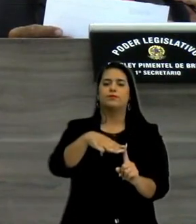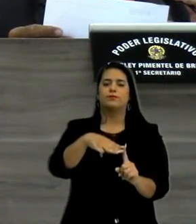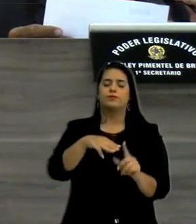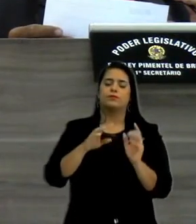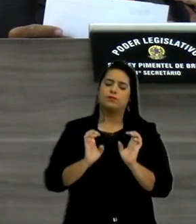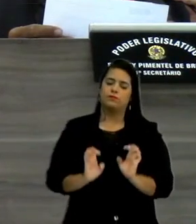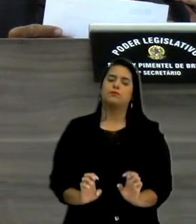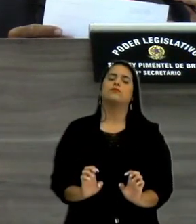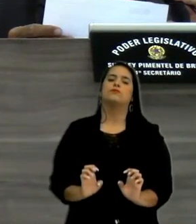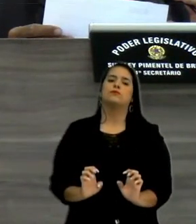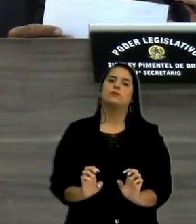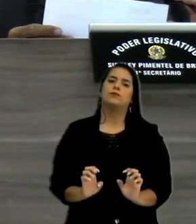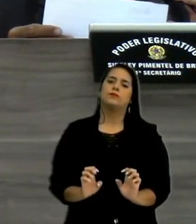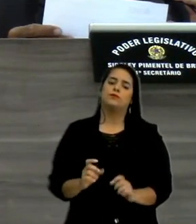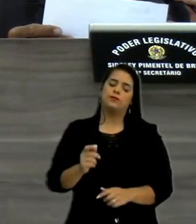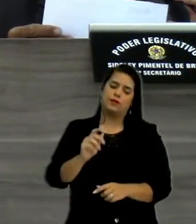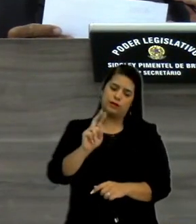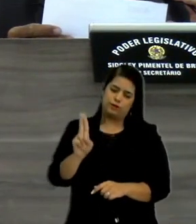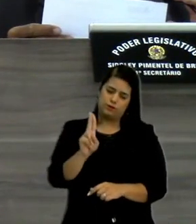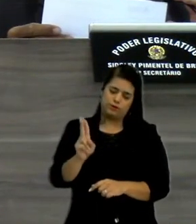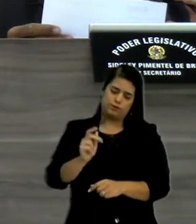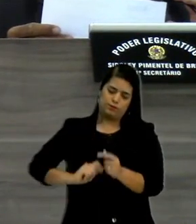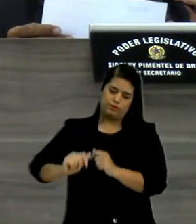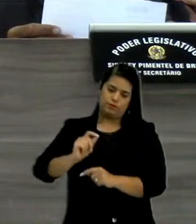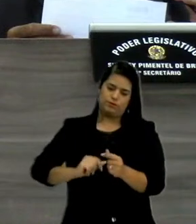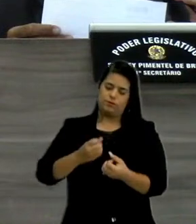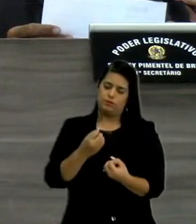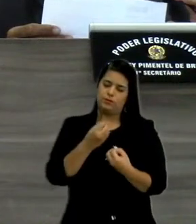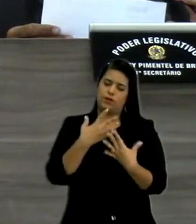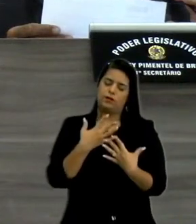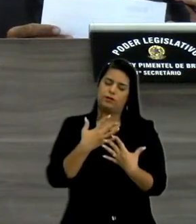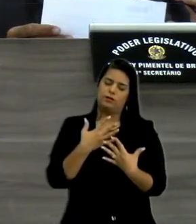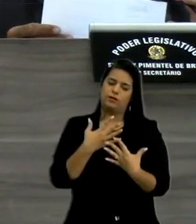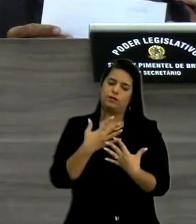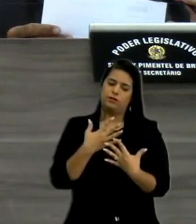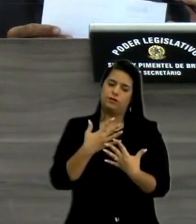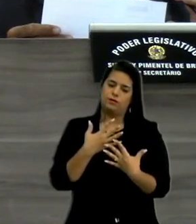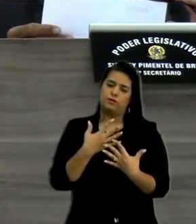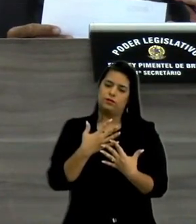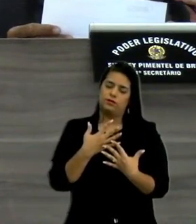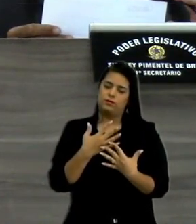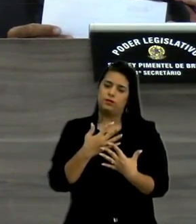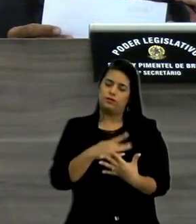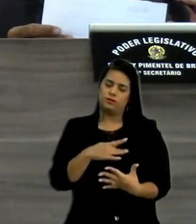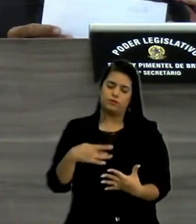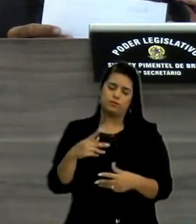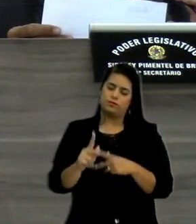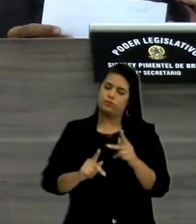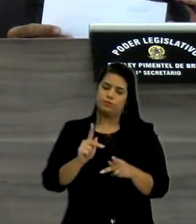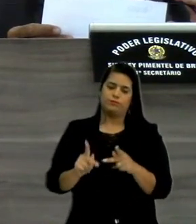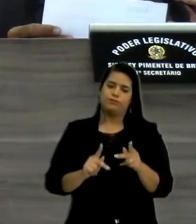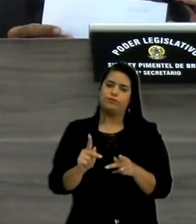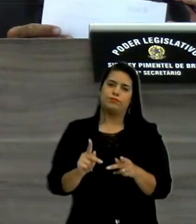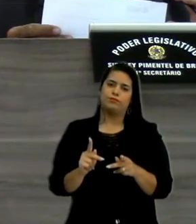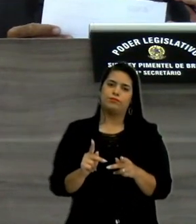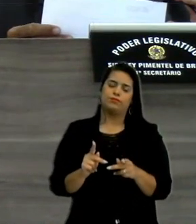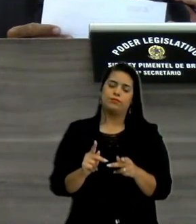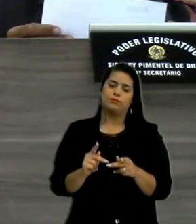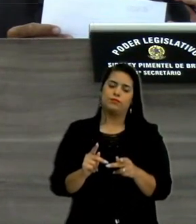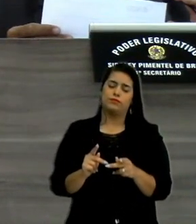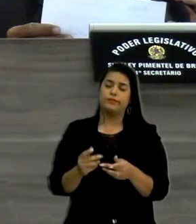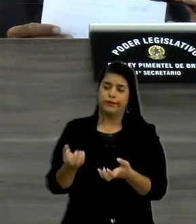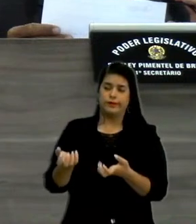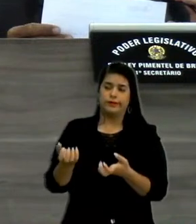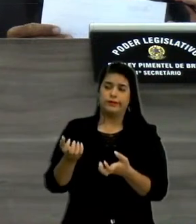na aplicação dos recursos em prol do bem-estar da população. Colocamos à disposição para quaisquer esclarecimentos adicionais que se